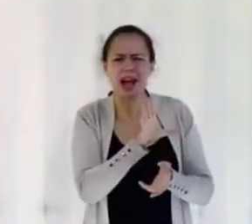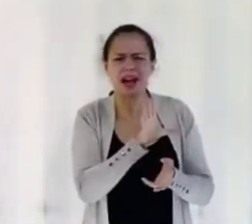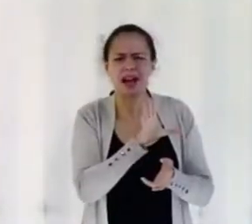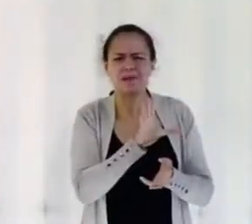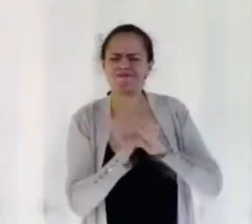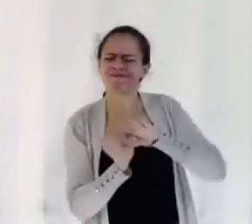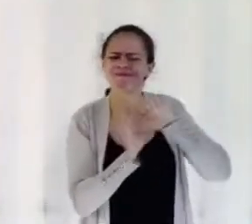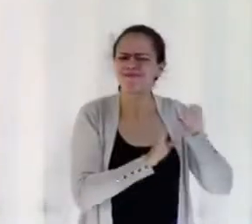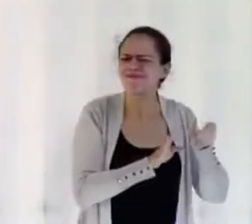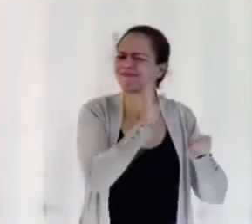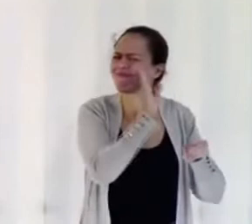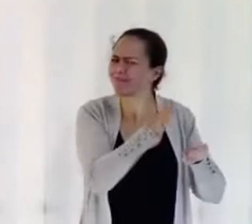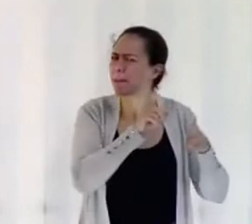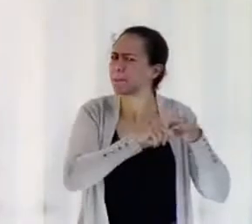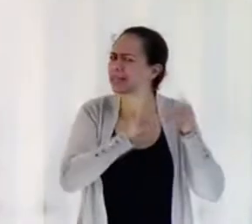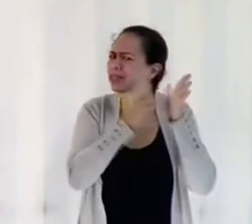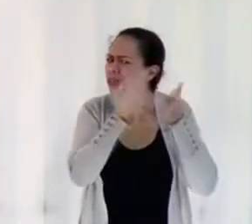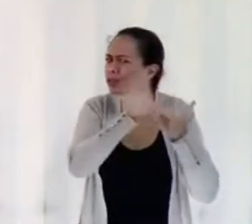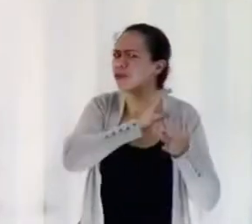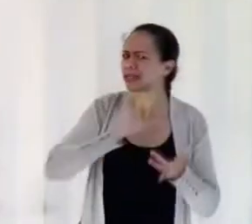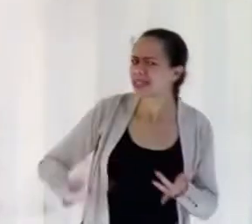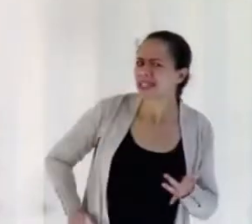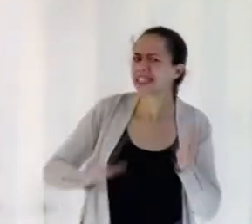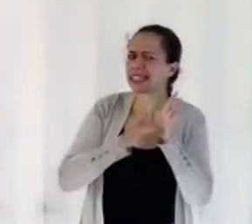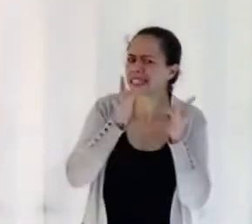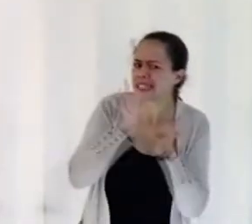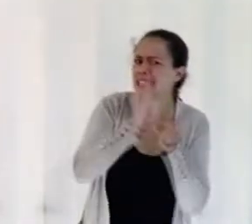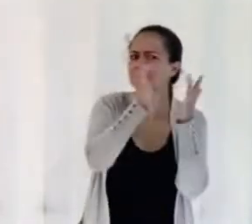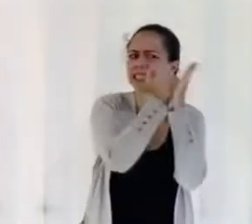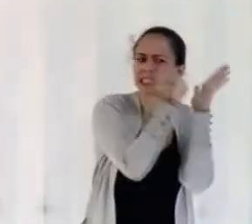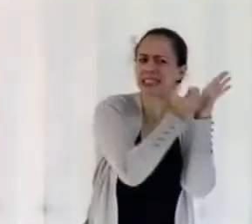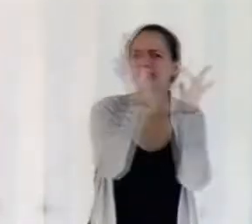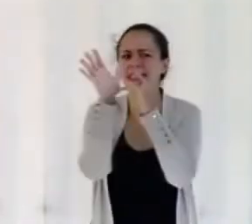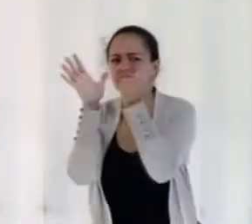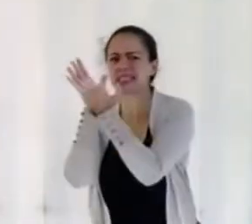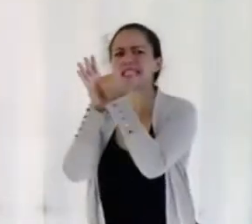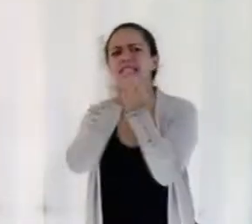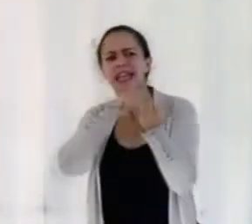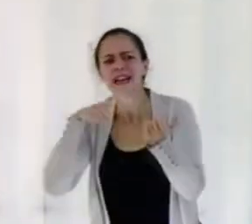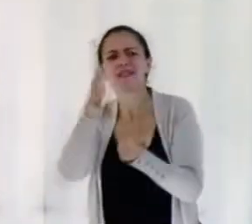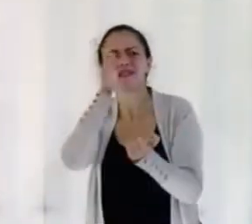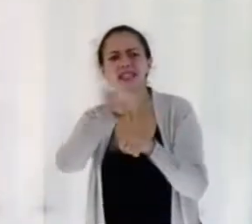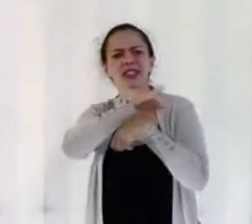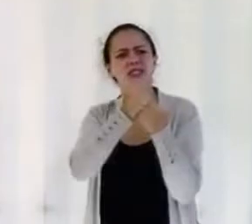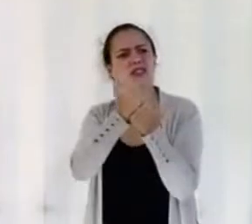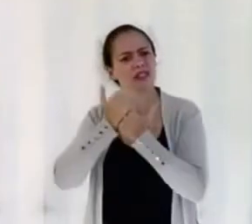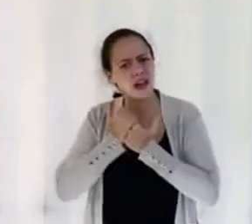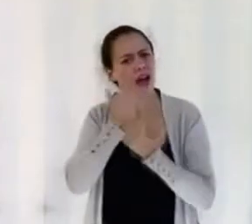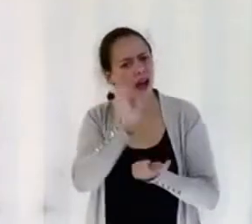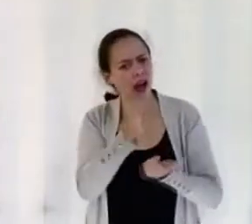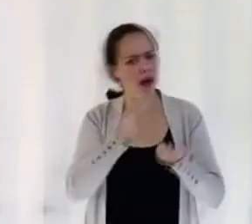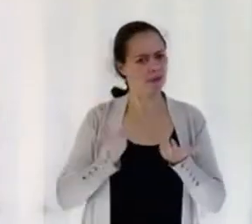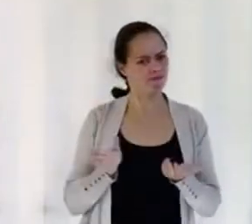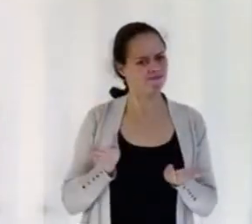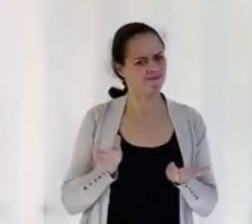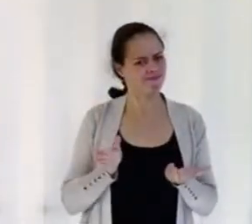com os irmãos algumas coisas que nós falamos aqui durante as exposições nesta carta. É importante primeiro entendermos